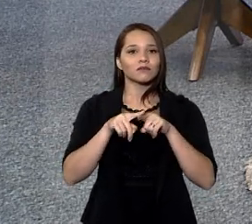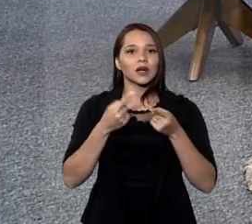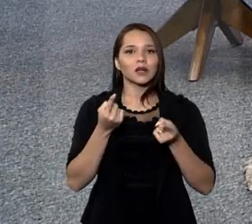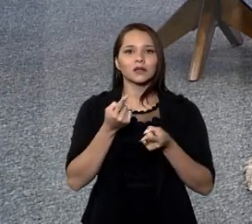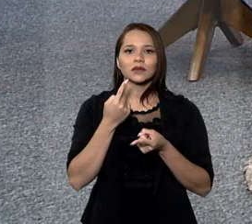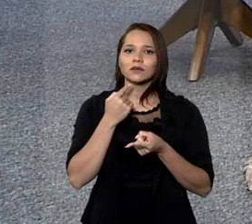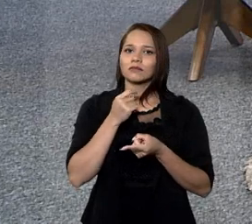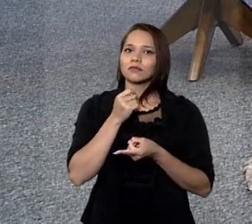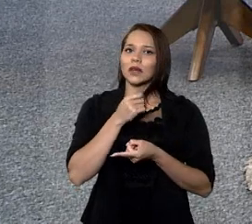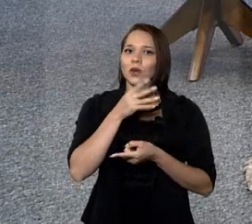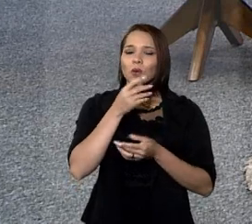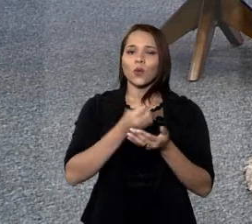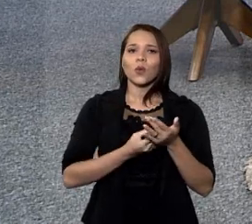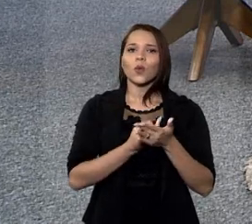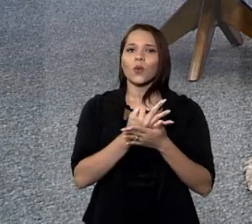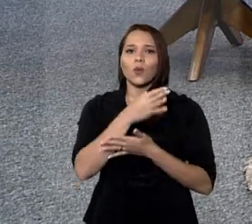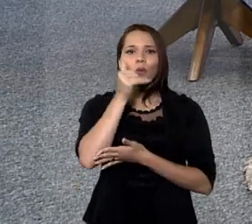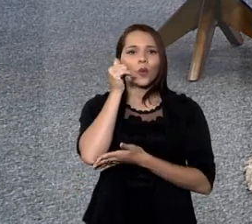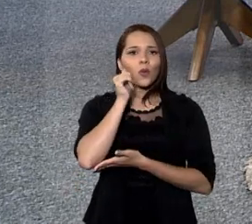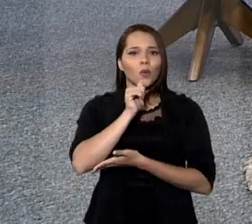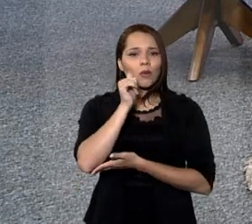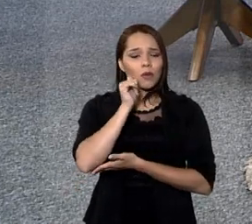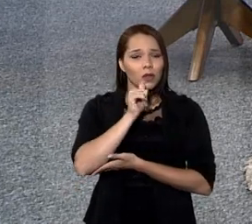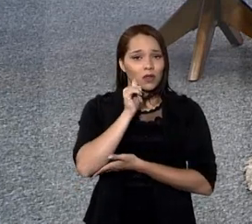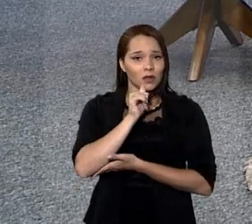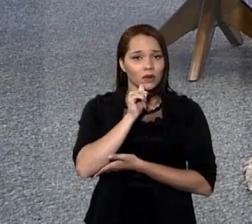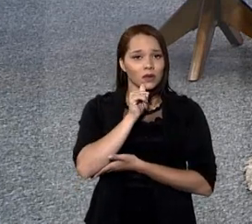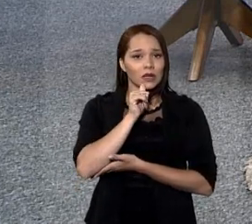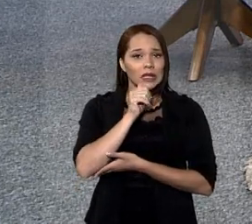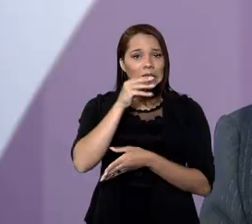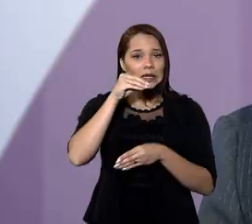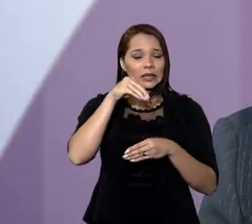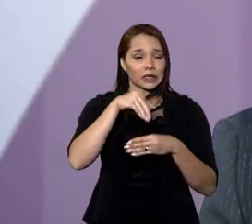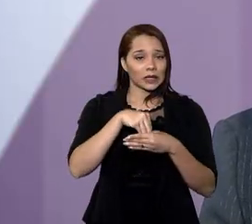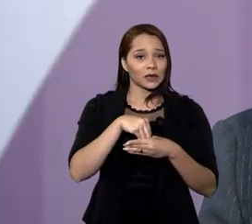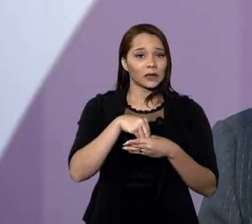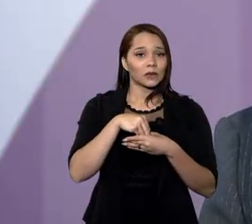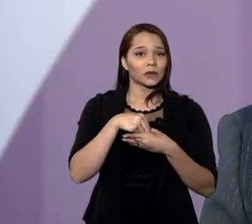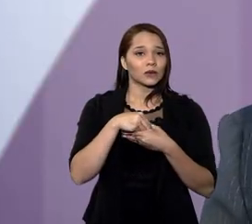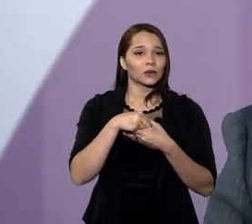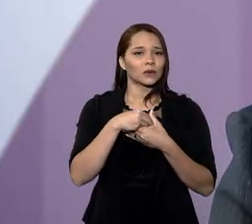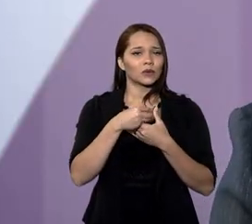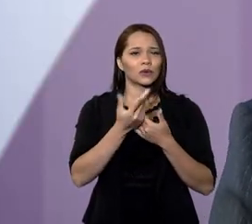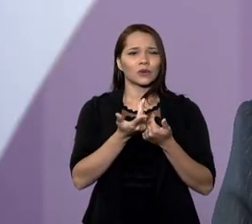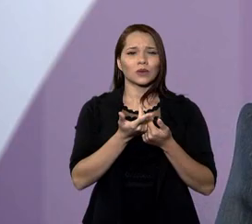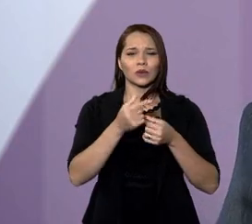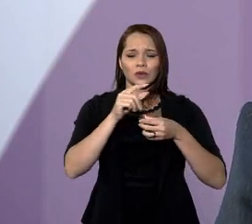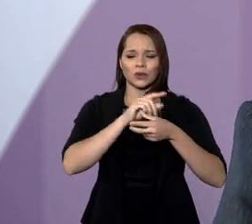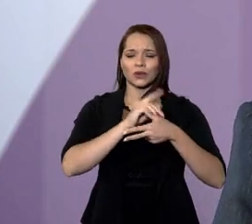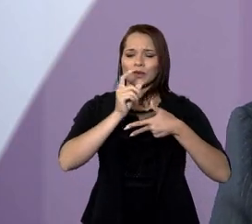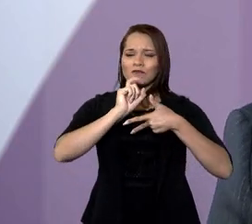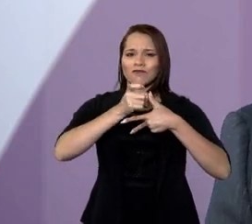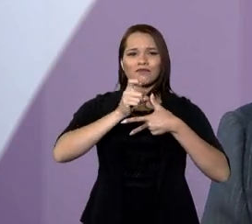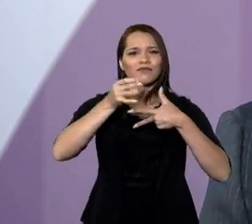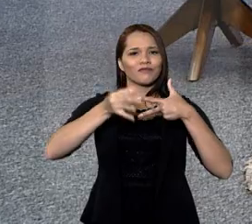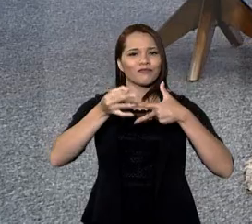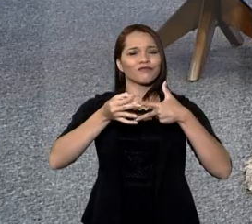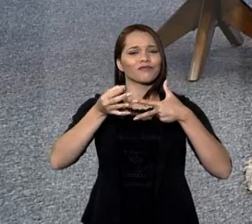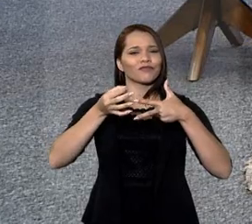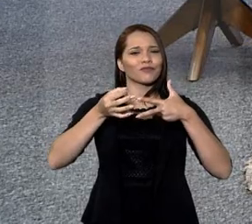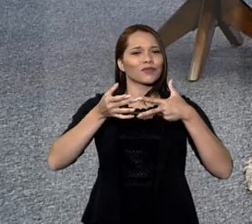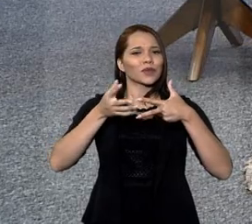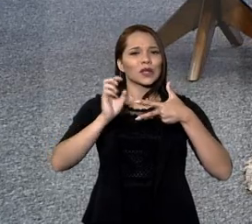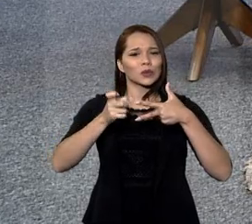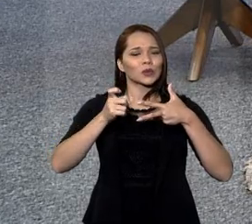mas ainda o número de mulheres presentes né dentro dos três poderes né